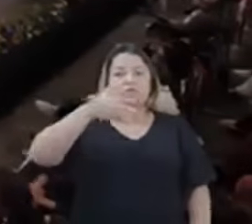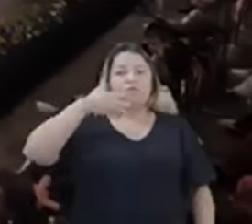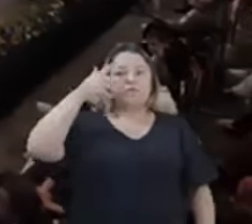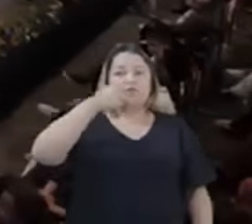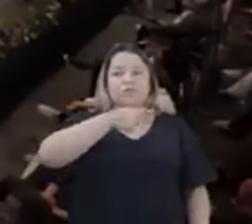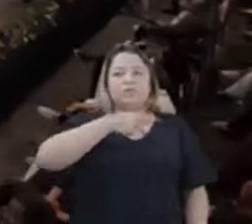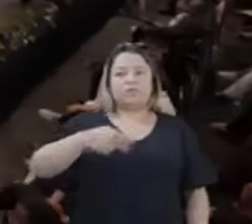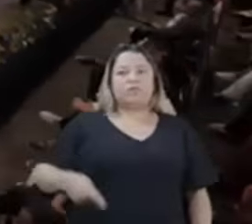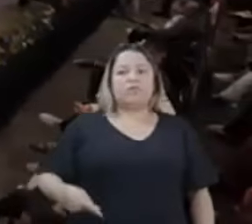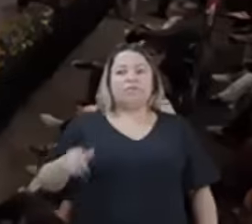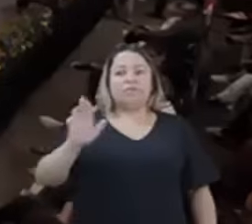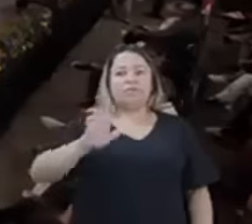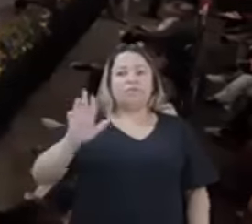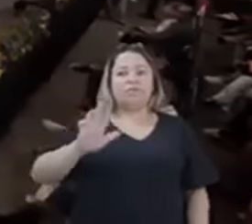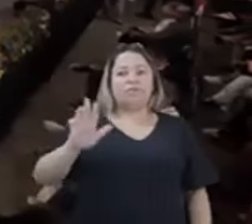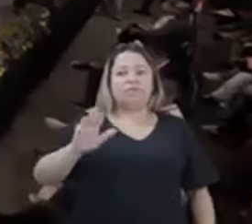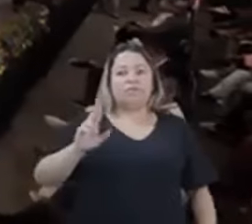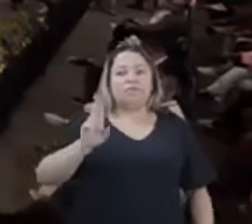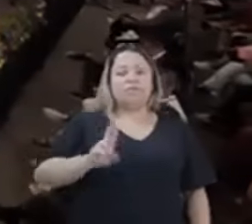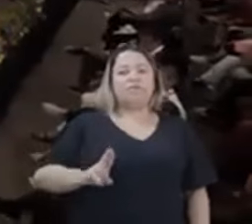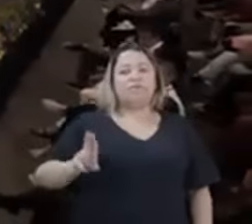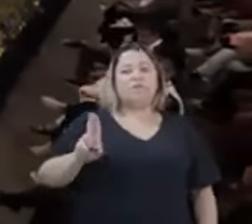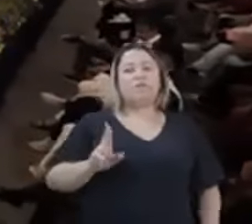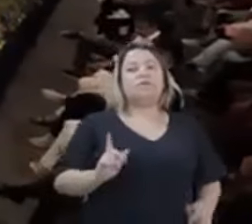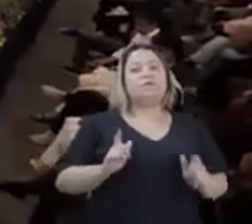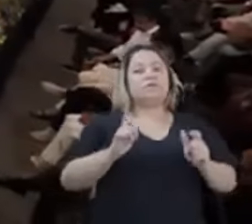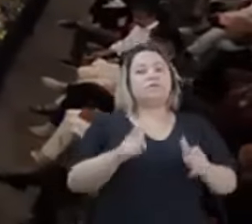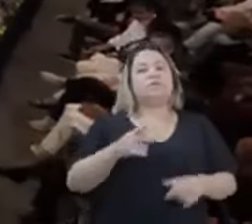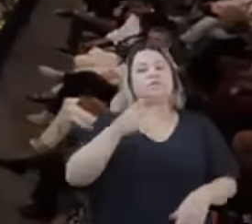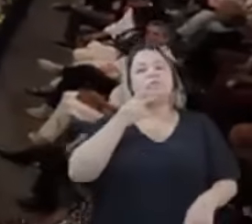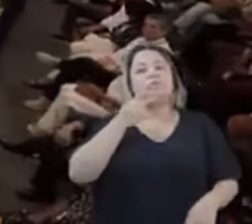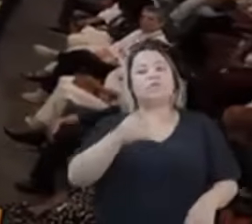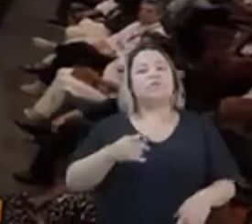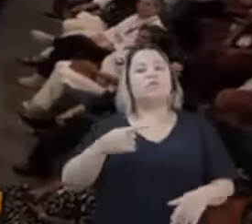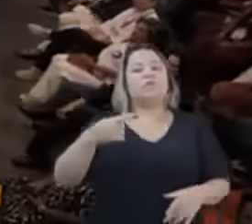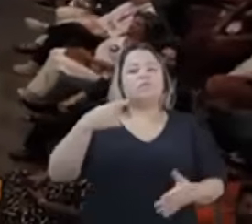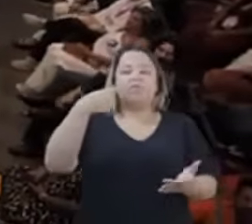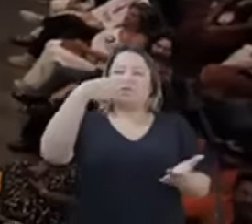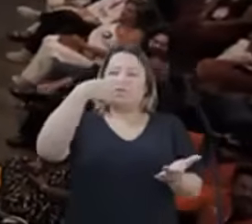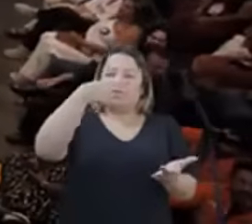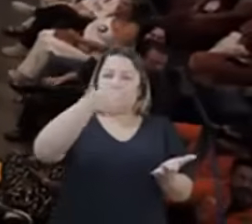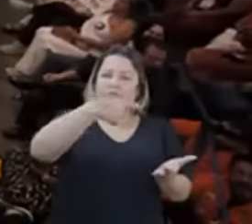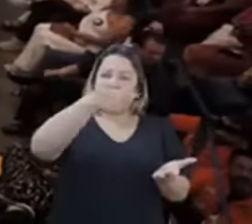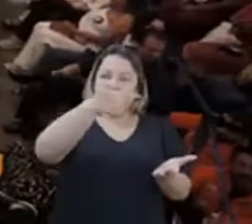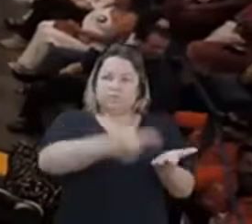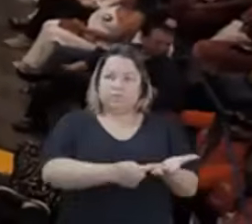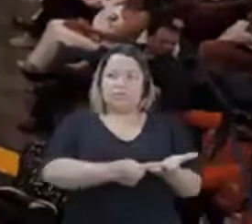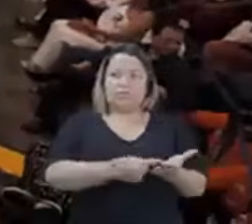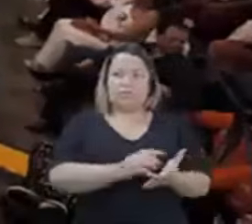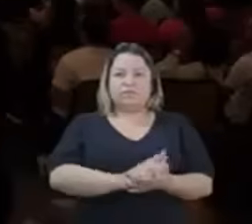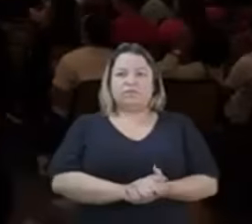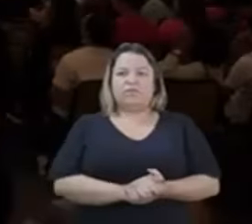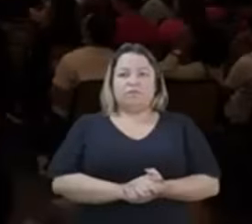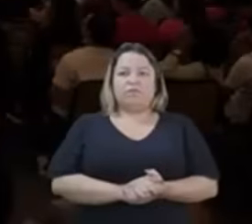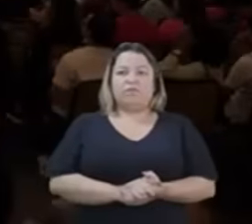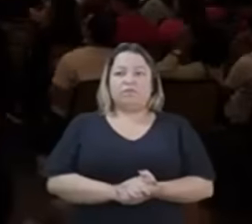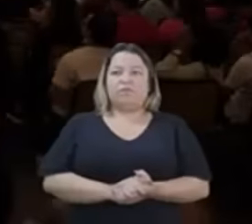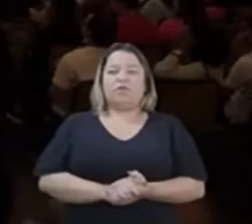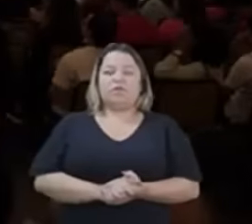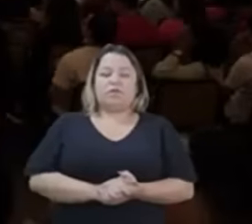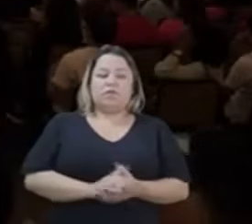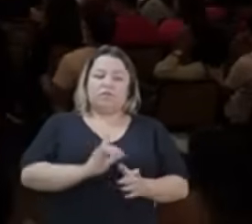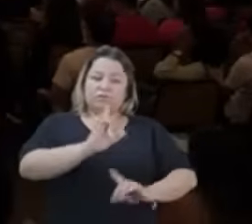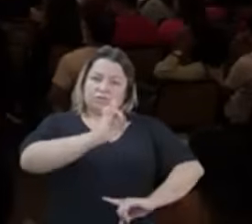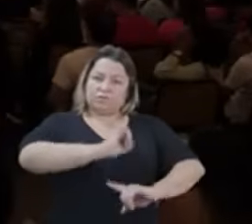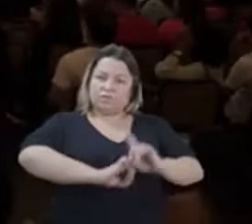Lula, mas quero utilizar esse espaço para reafirmar os meus compromissos que eu